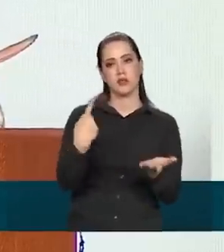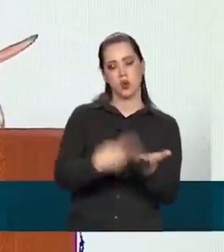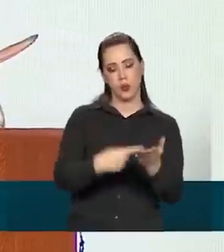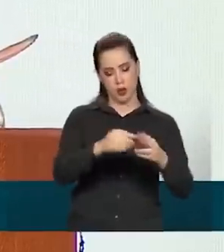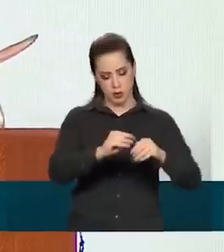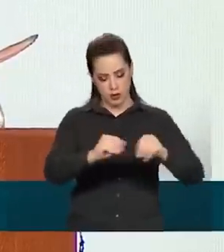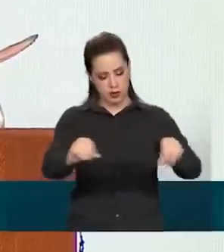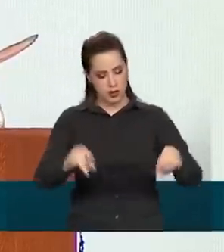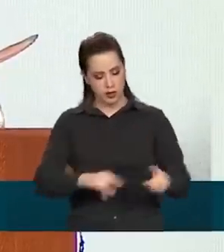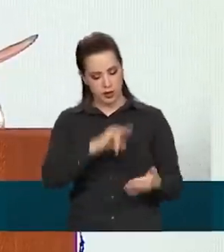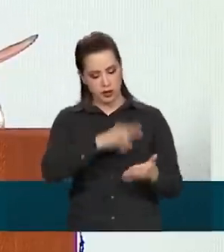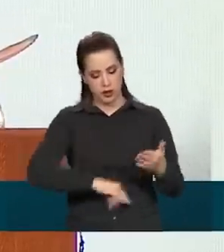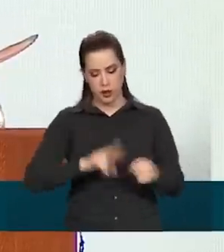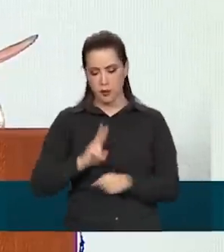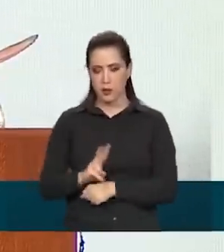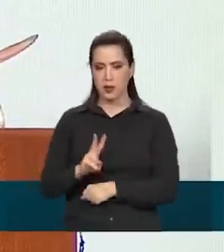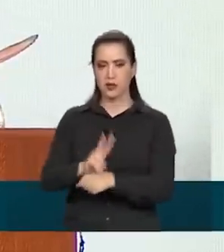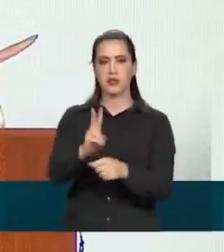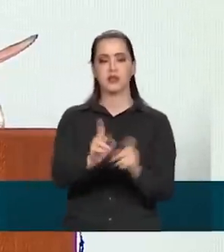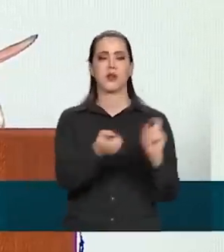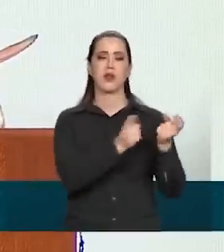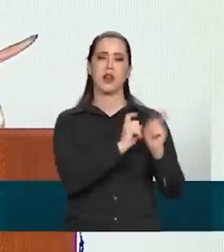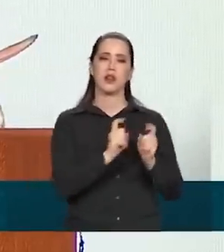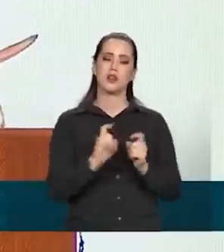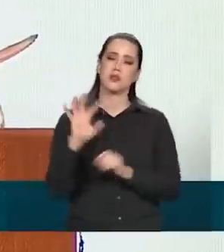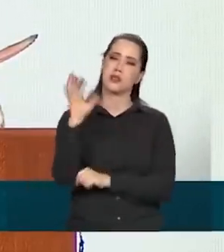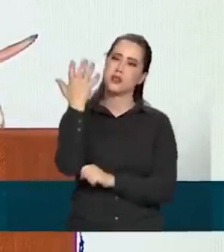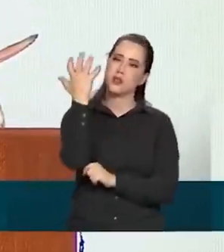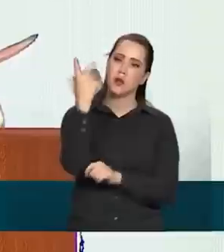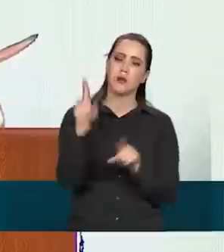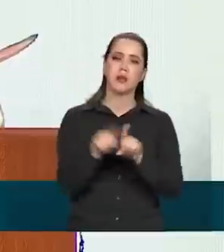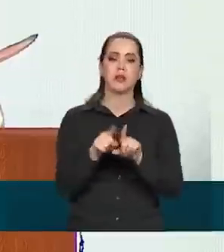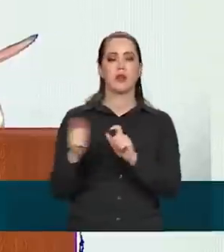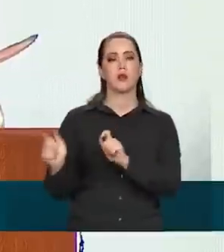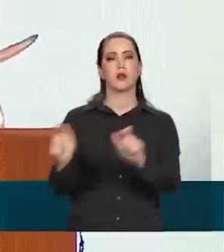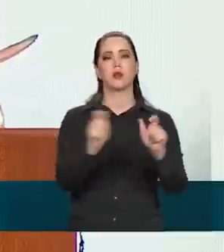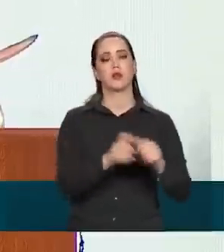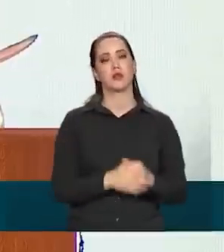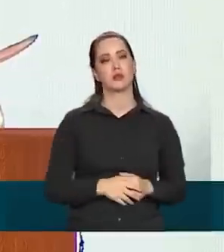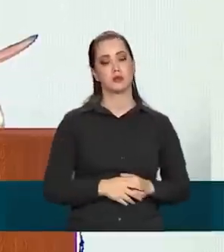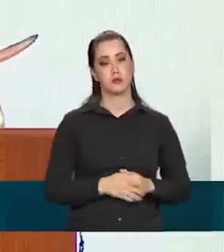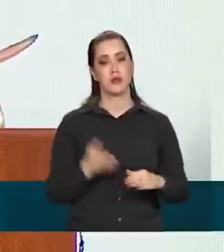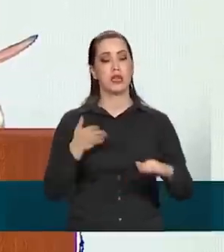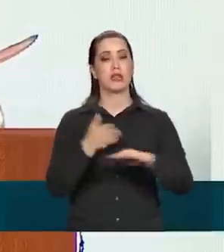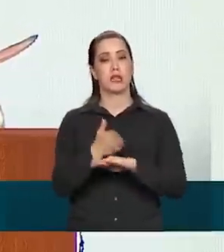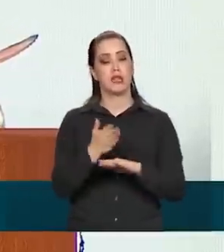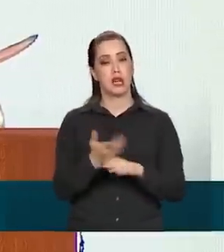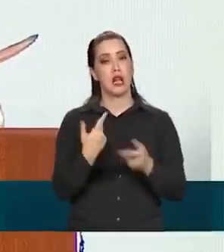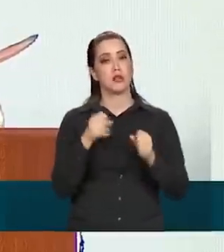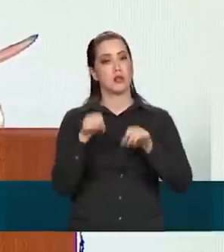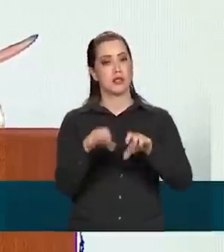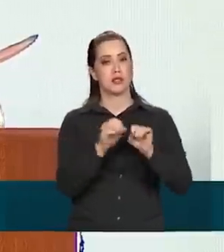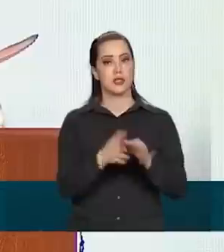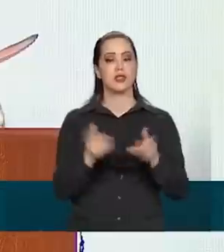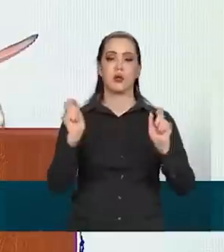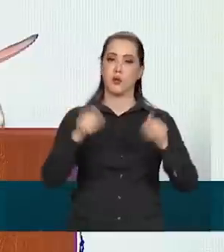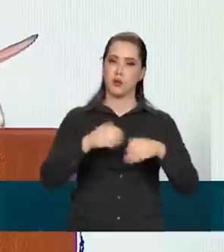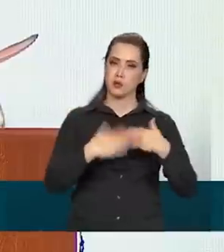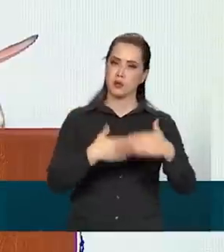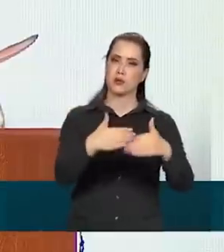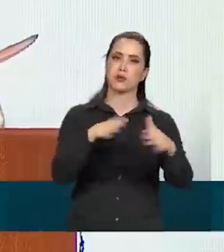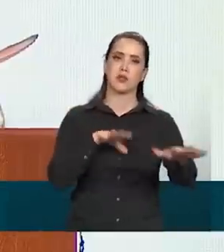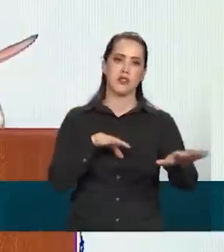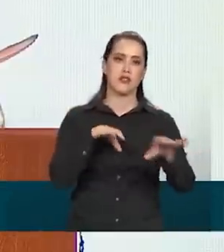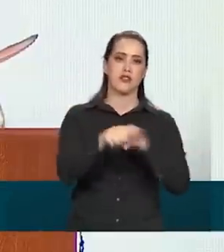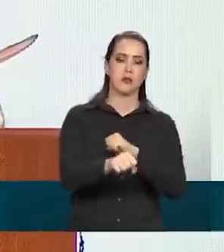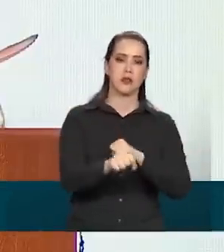territórios, proteção e gestão ambiental e territorial. Acesso à educação, acesso e permanência à